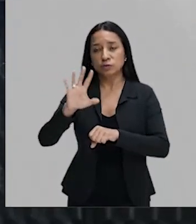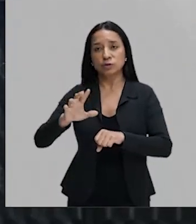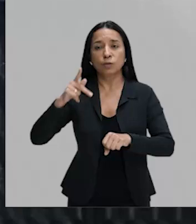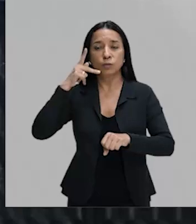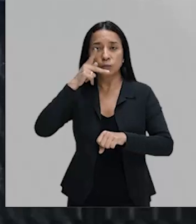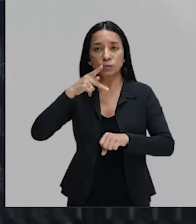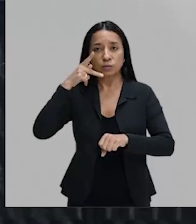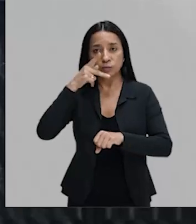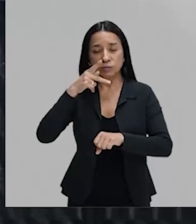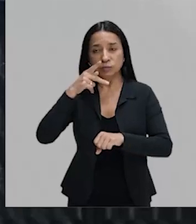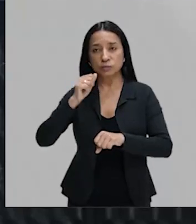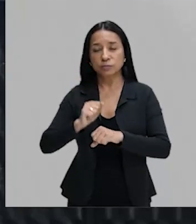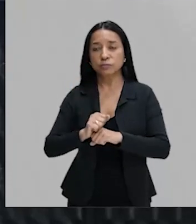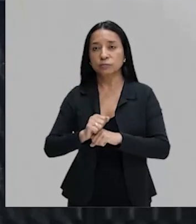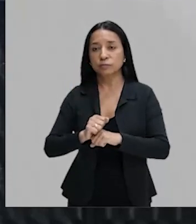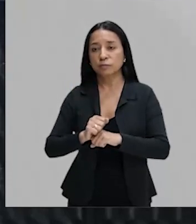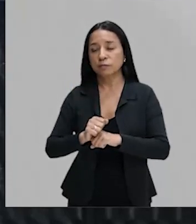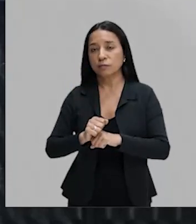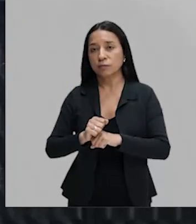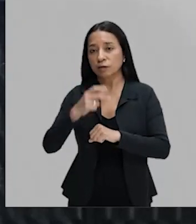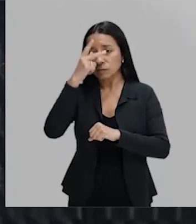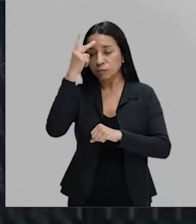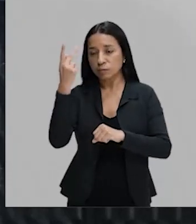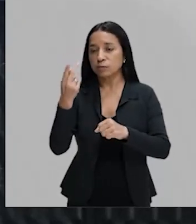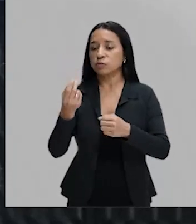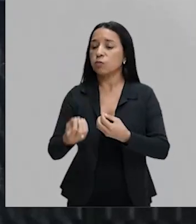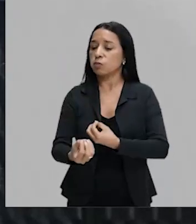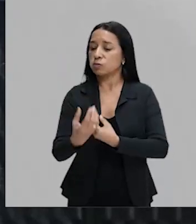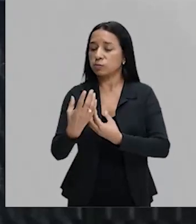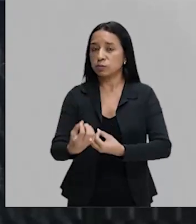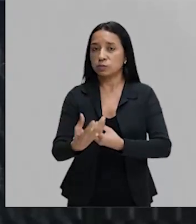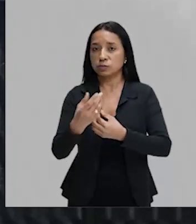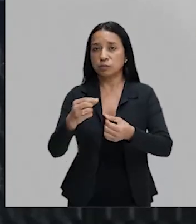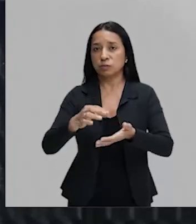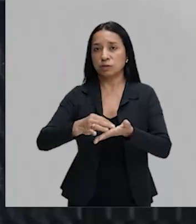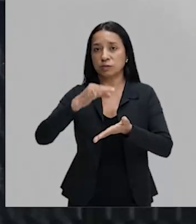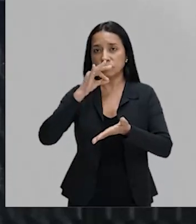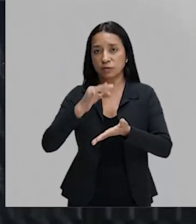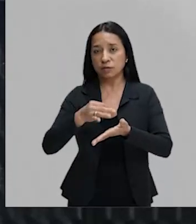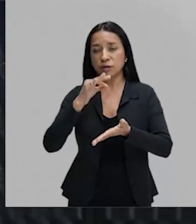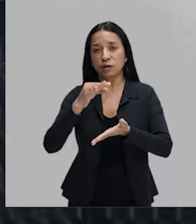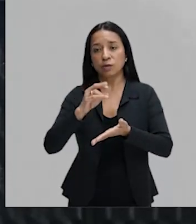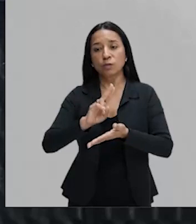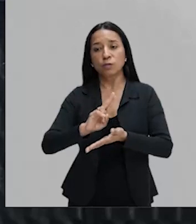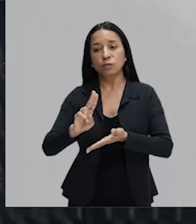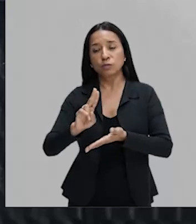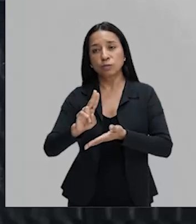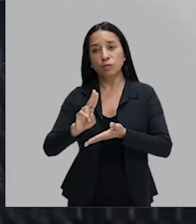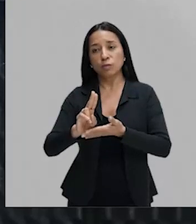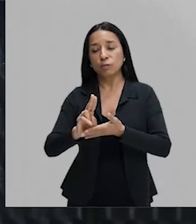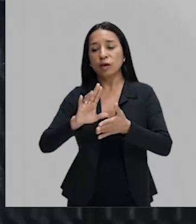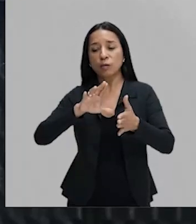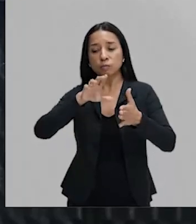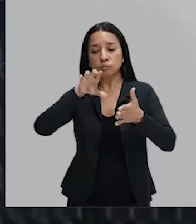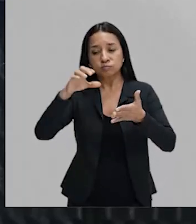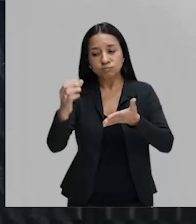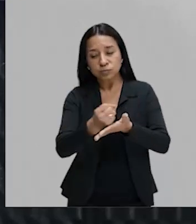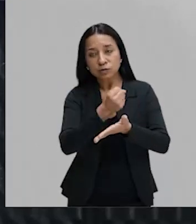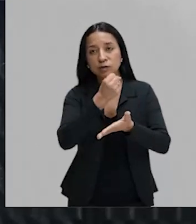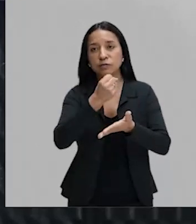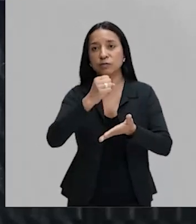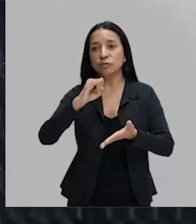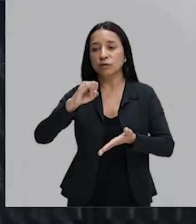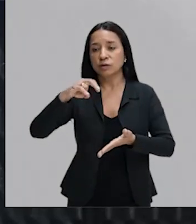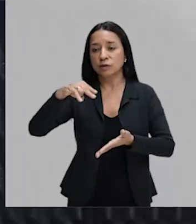esses produtores de café do Vale do Paraíba. É o que nós chamamos de tráfico interprovincial. Então, mesmo com a proibição